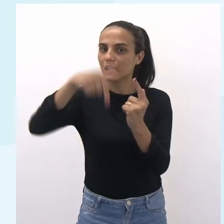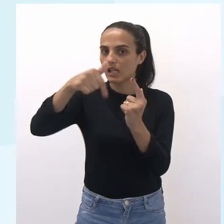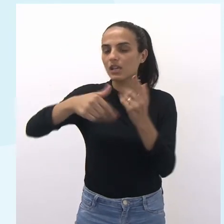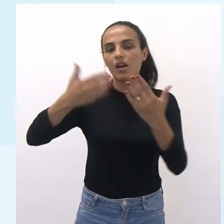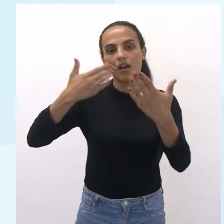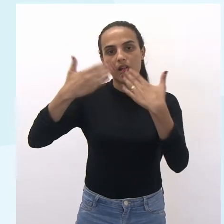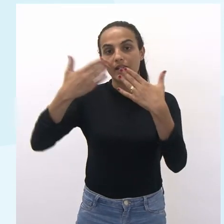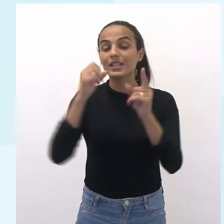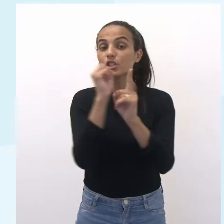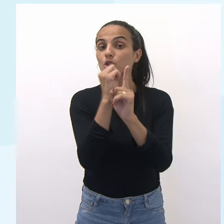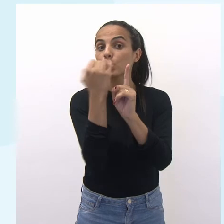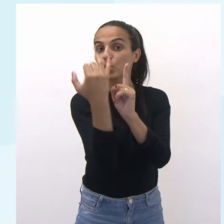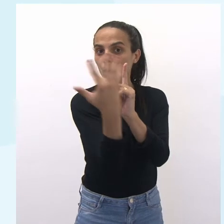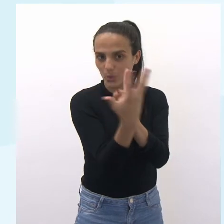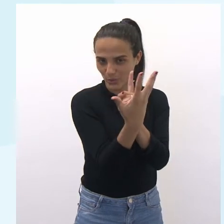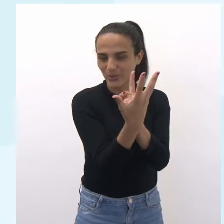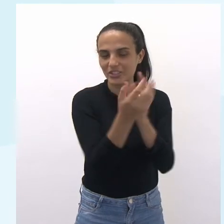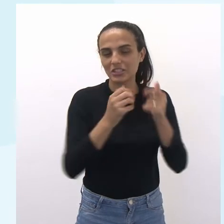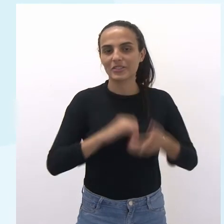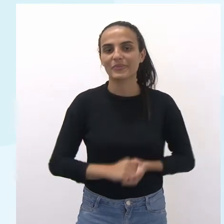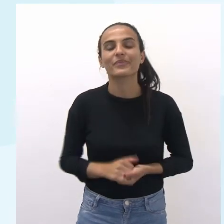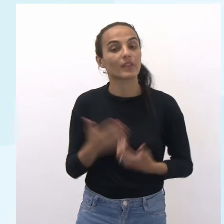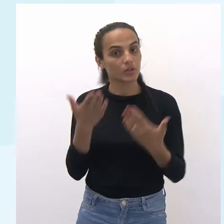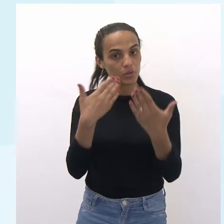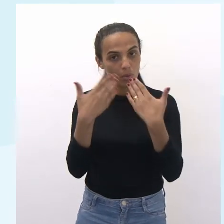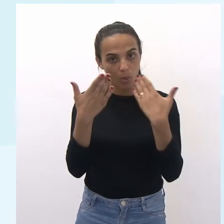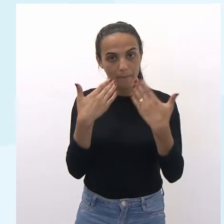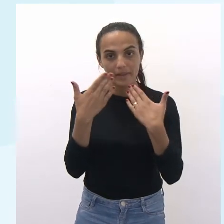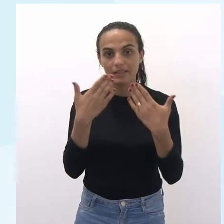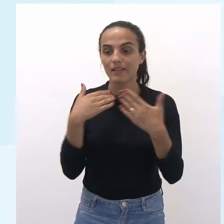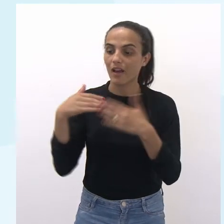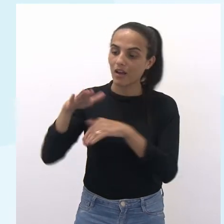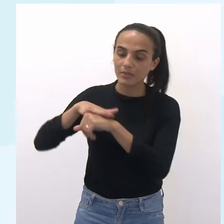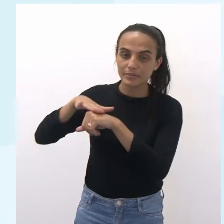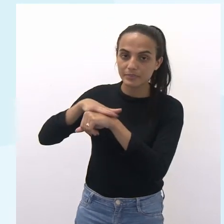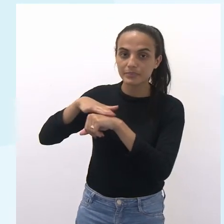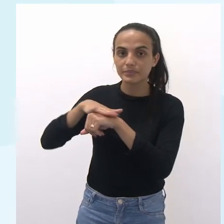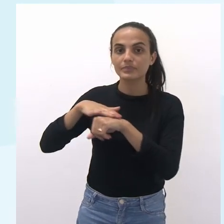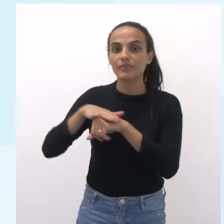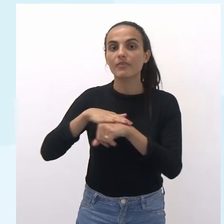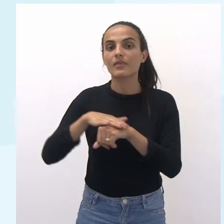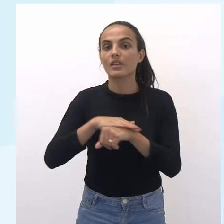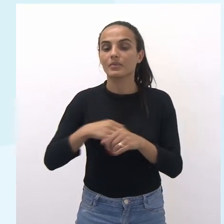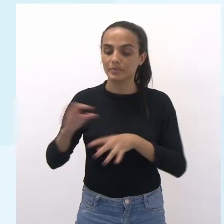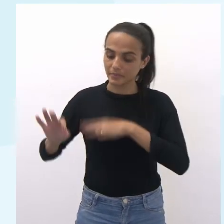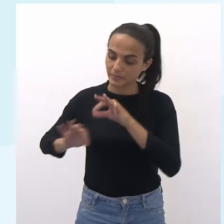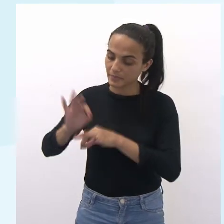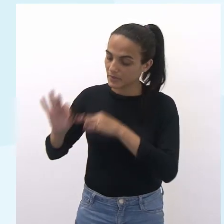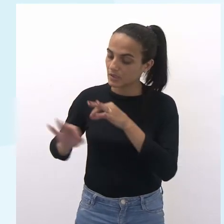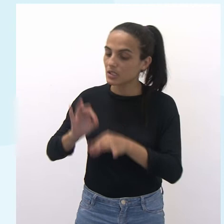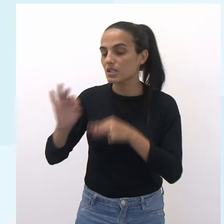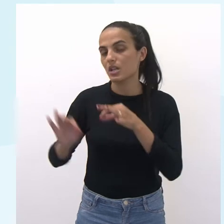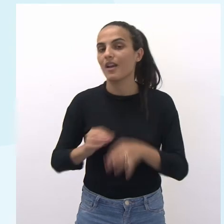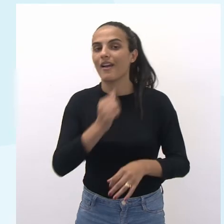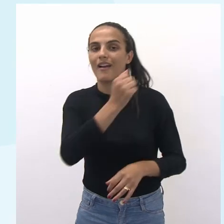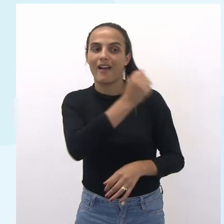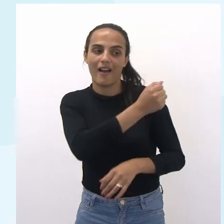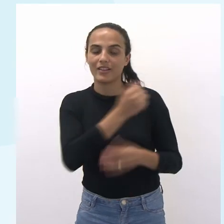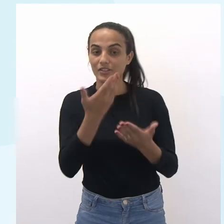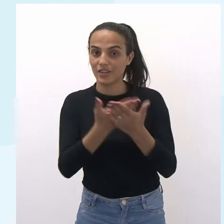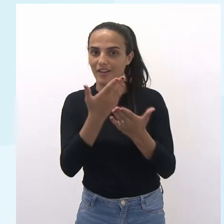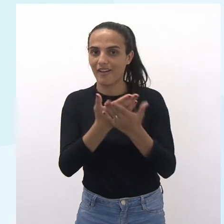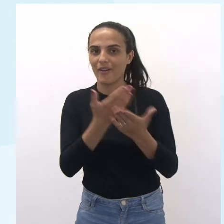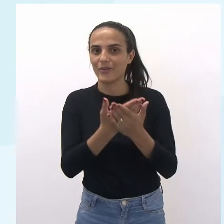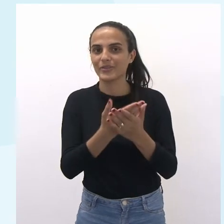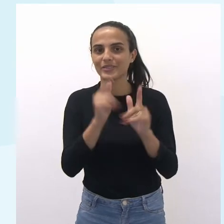Então, por que não a gente aqui fomentar um plano de aula conjunto com o professor de Geografia da primeira série do ensino